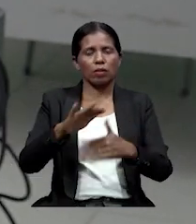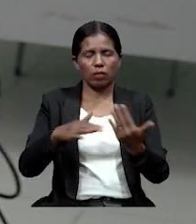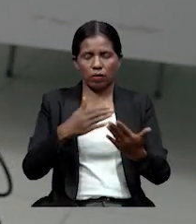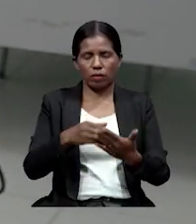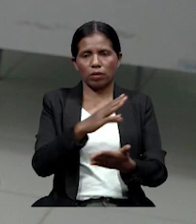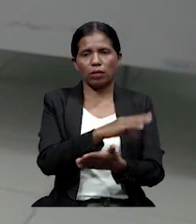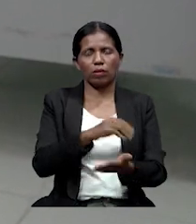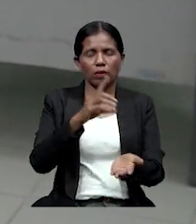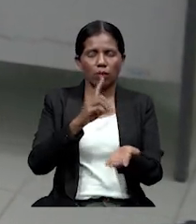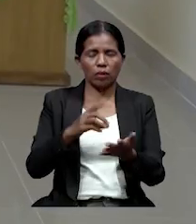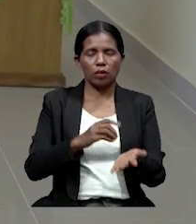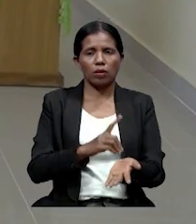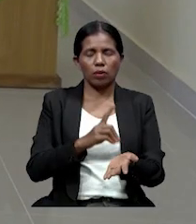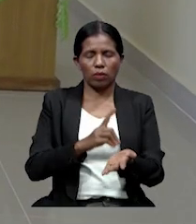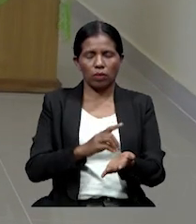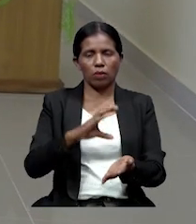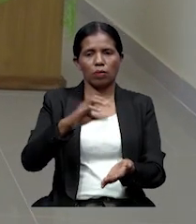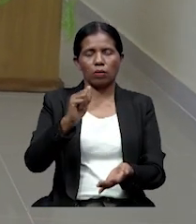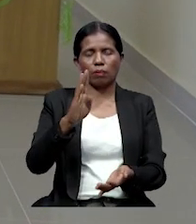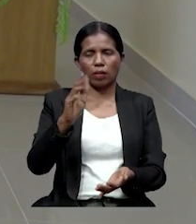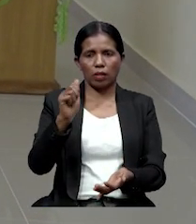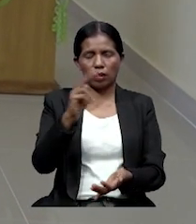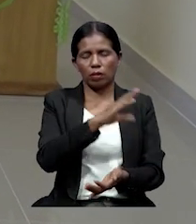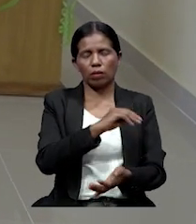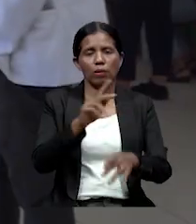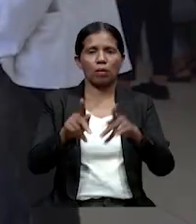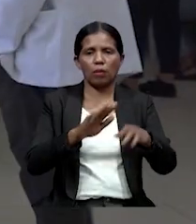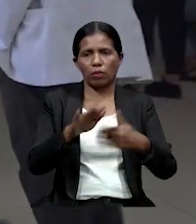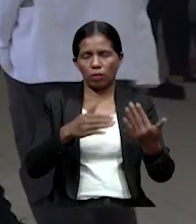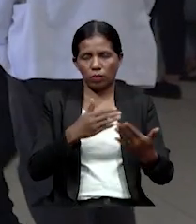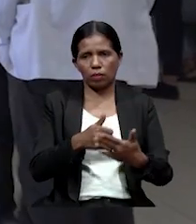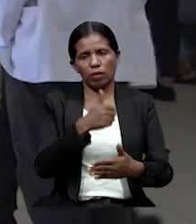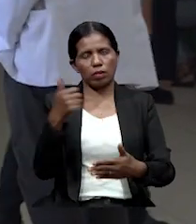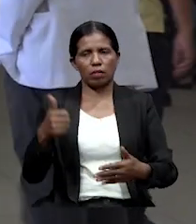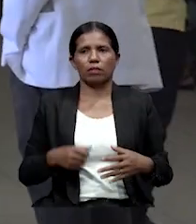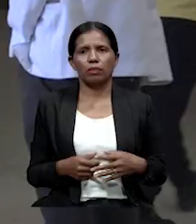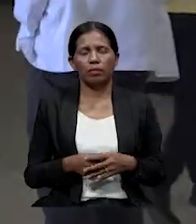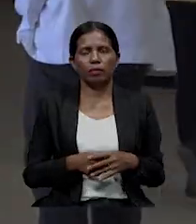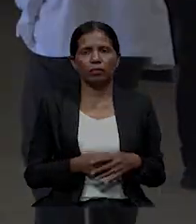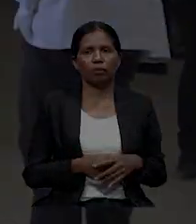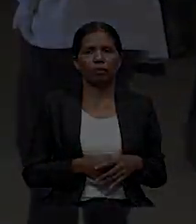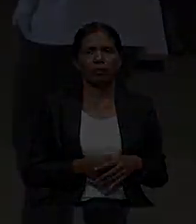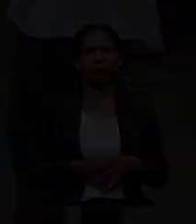médico especialista cubano, no mos convidado Sira Seluc, Efigênia Babu, Lamberto da Silva, GMN.